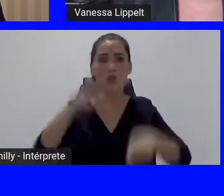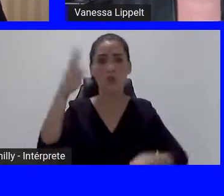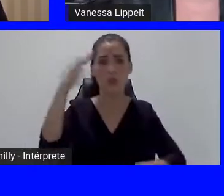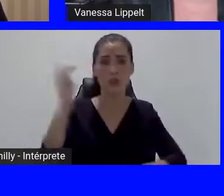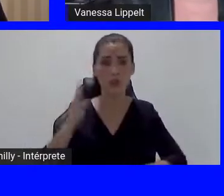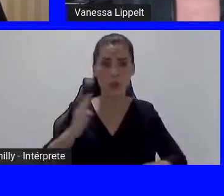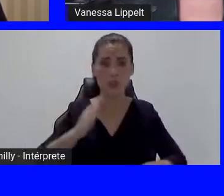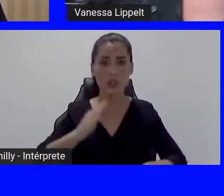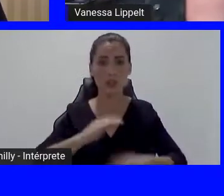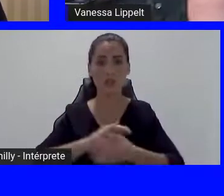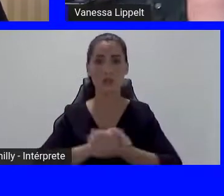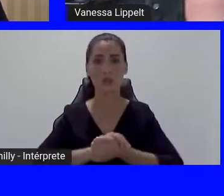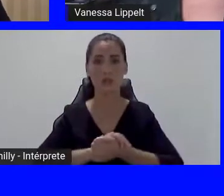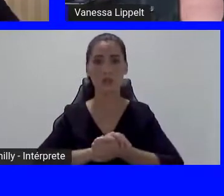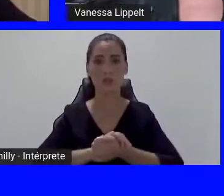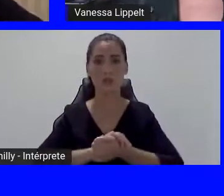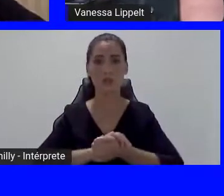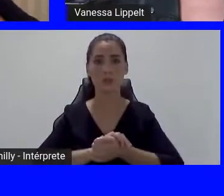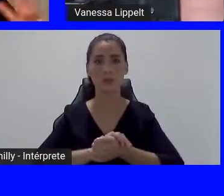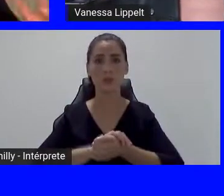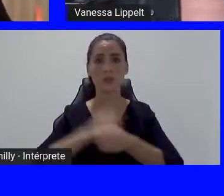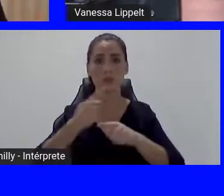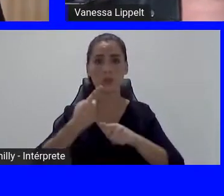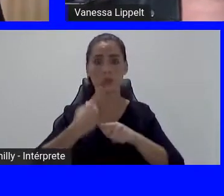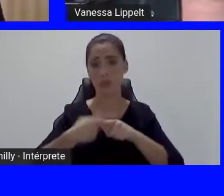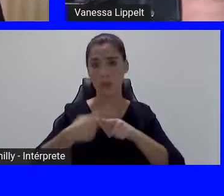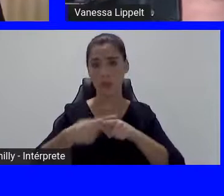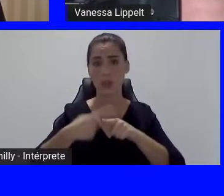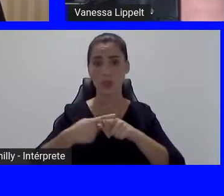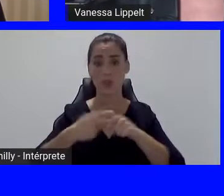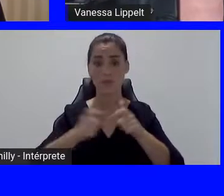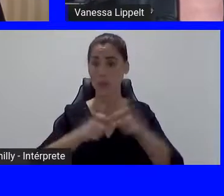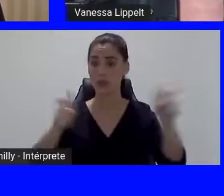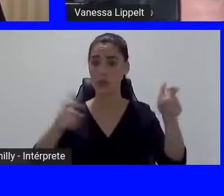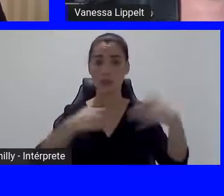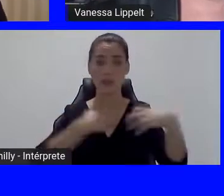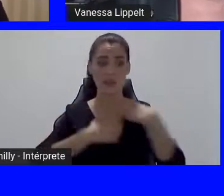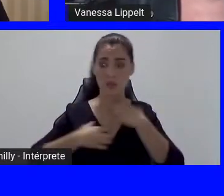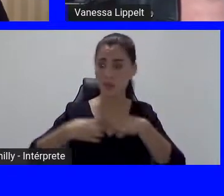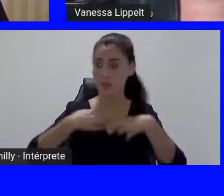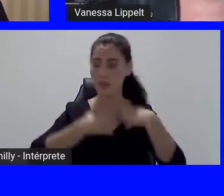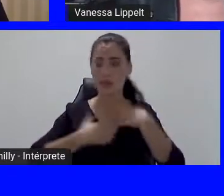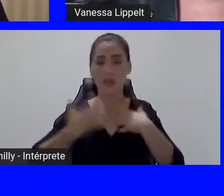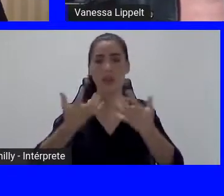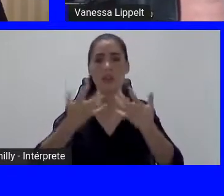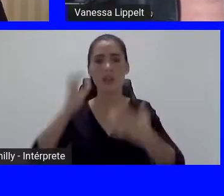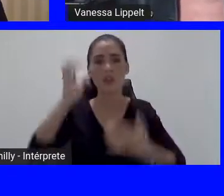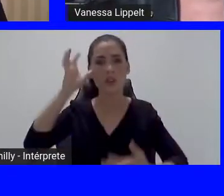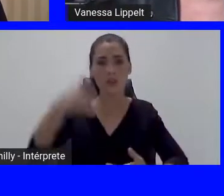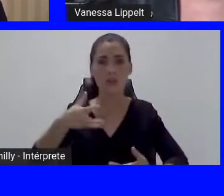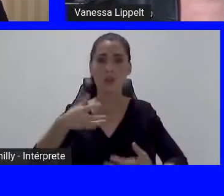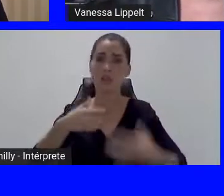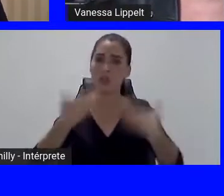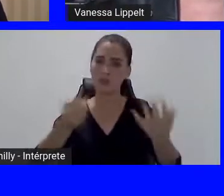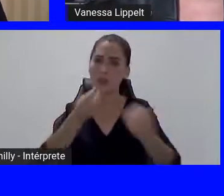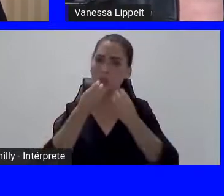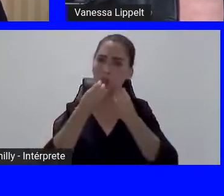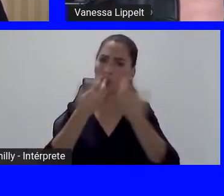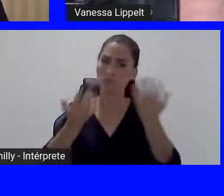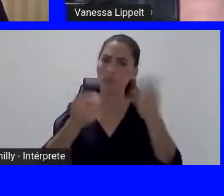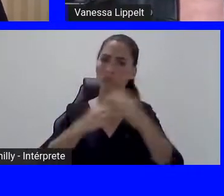nem no ex-presidente, nem no atual presidente, que está desesperado por uma alternativa. Então, isso é um bom sinal, não é um mau sinal.